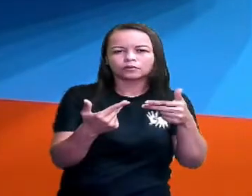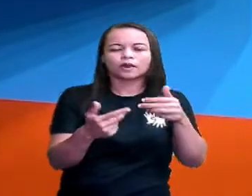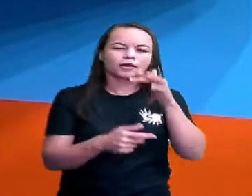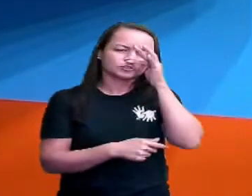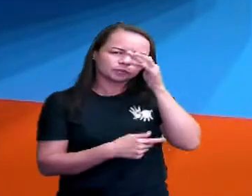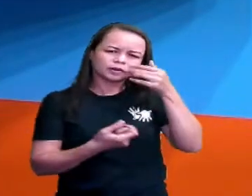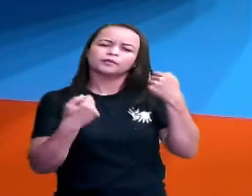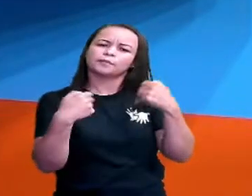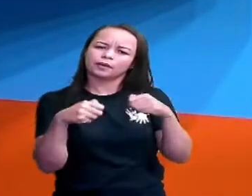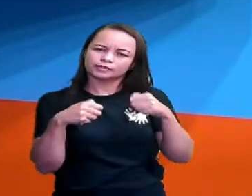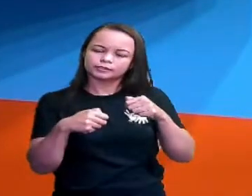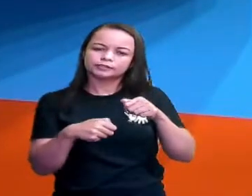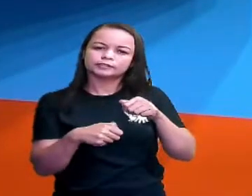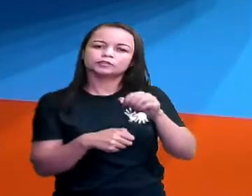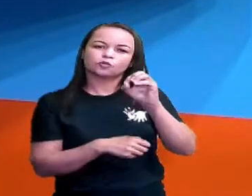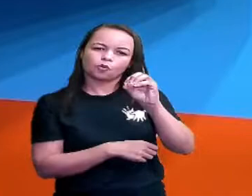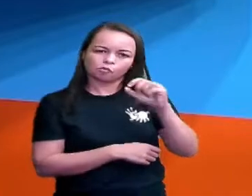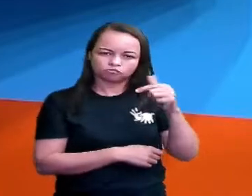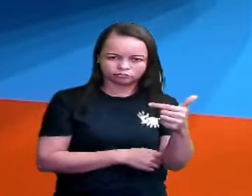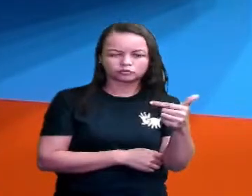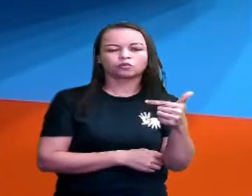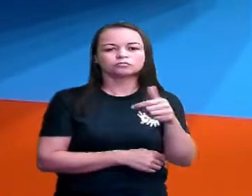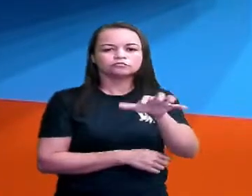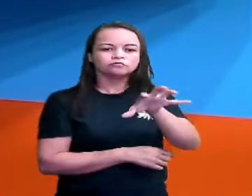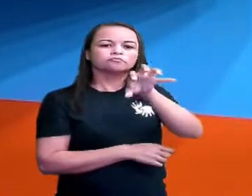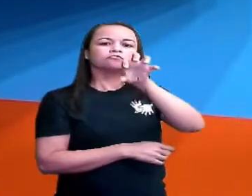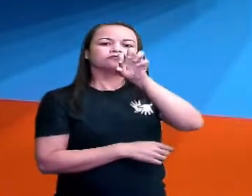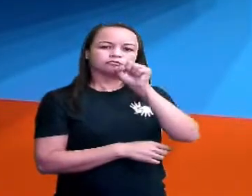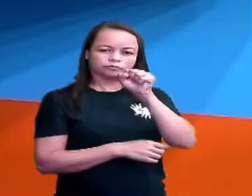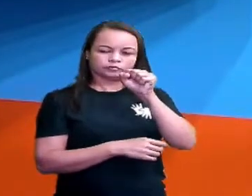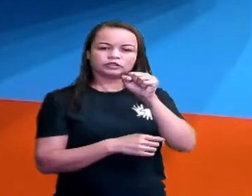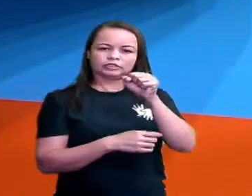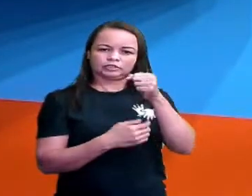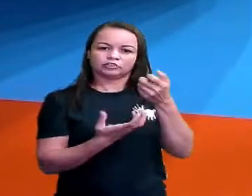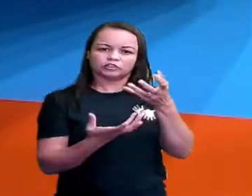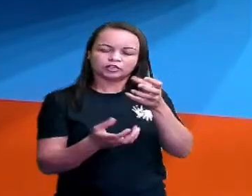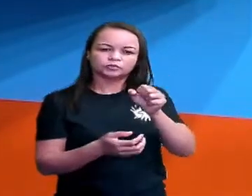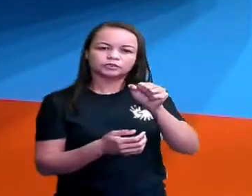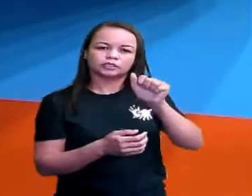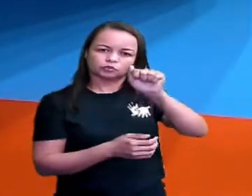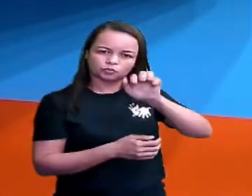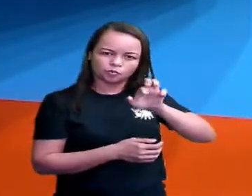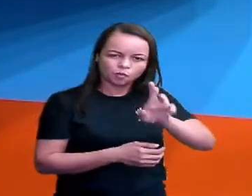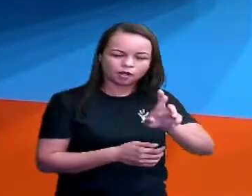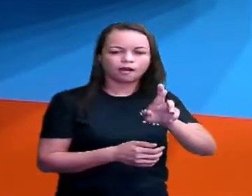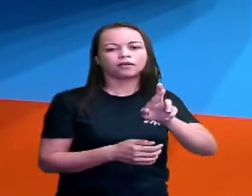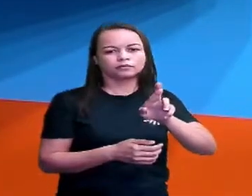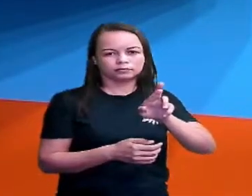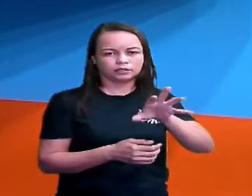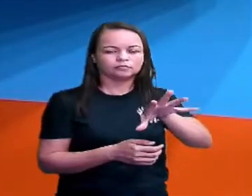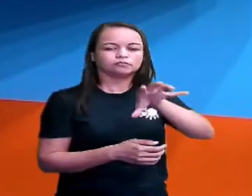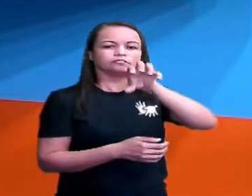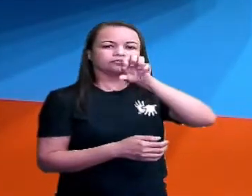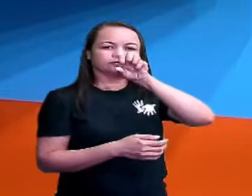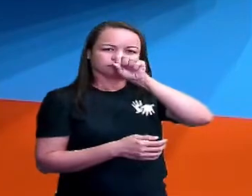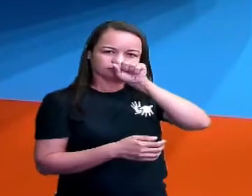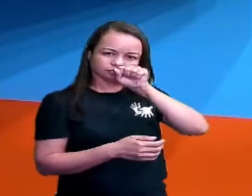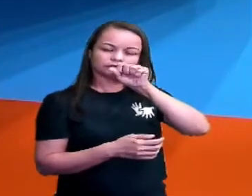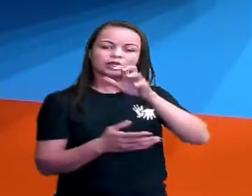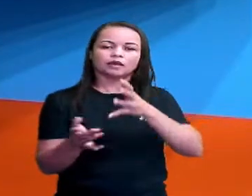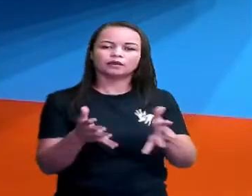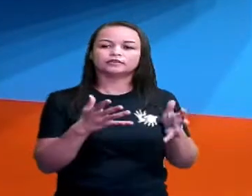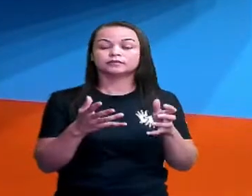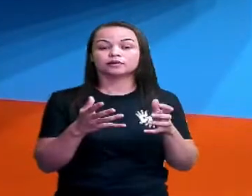de oxigênio, certo? O oxigênio que a gente retira do ar que nós respiramos. As plantinhas